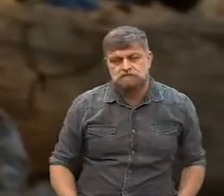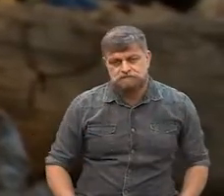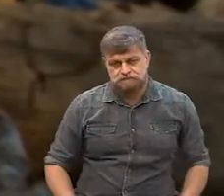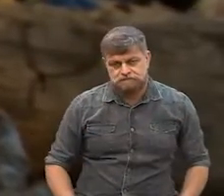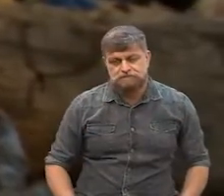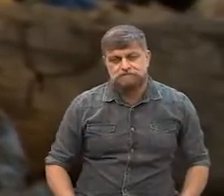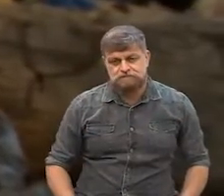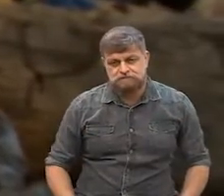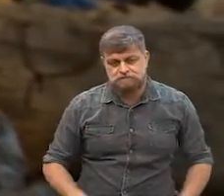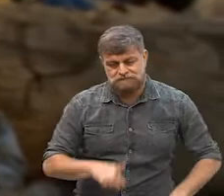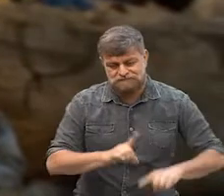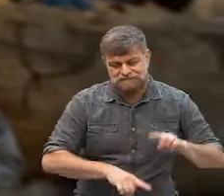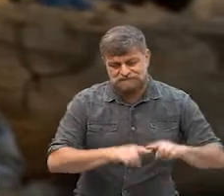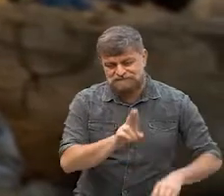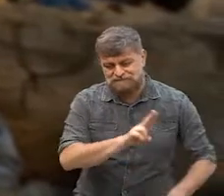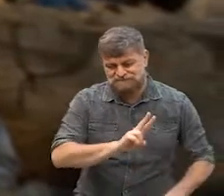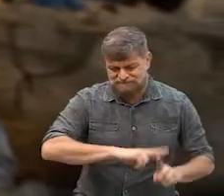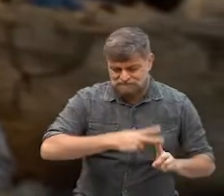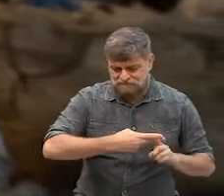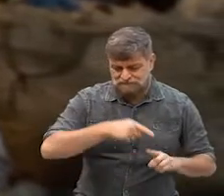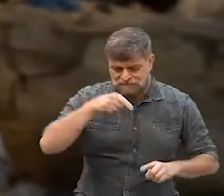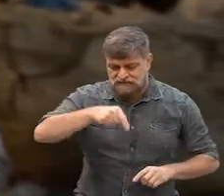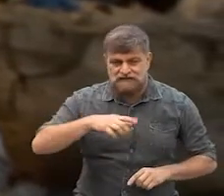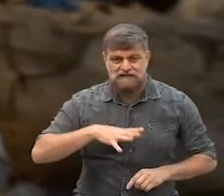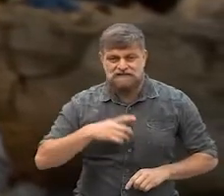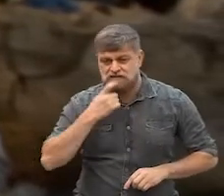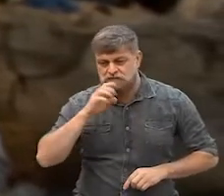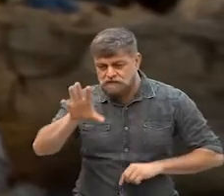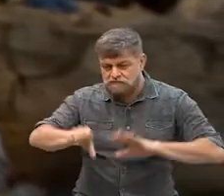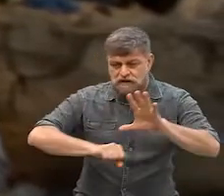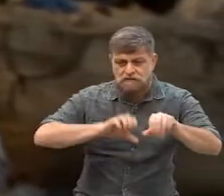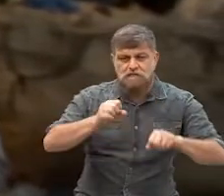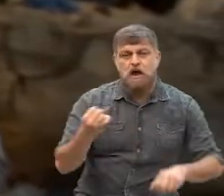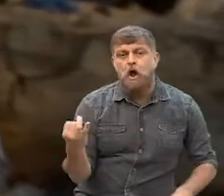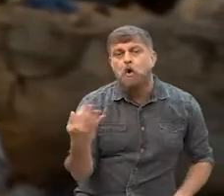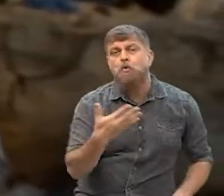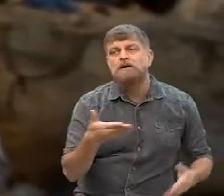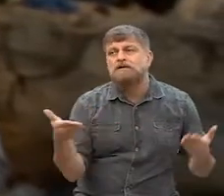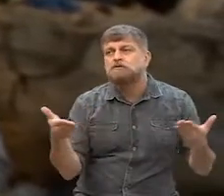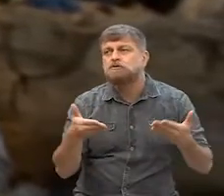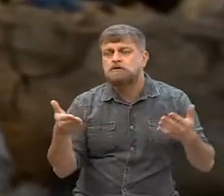reciclagem, de coleta aqui em Campinas. Hoje são quantas em Campinas?